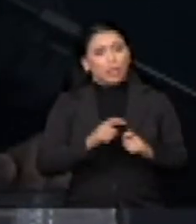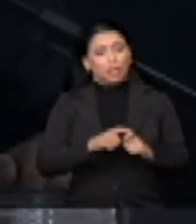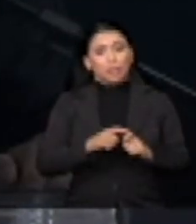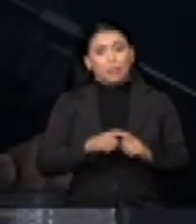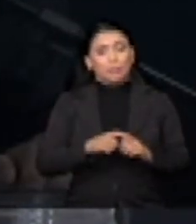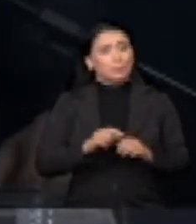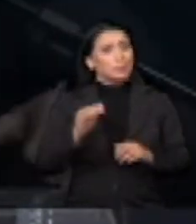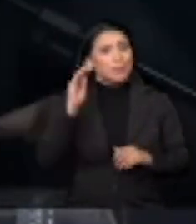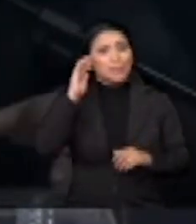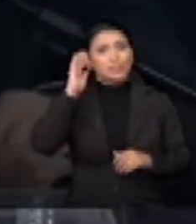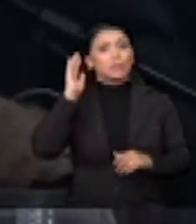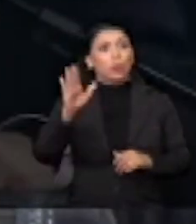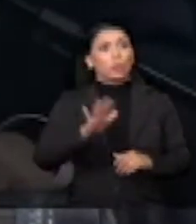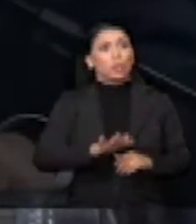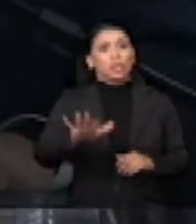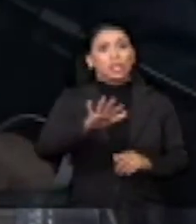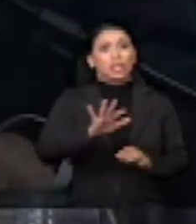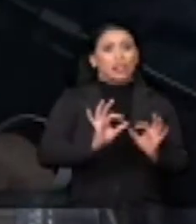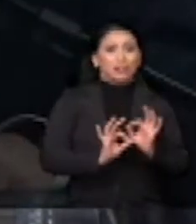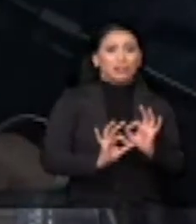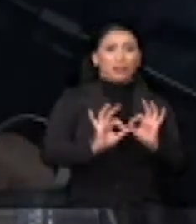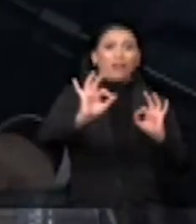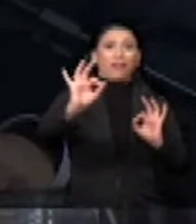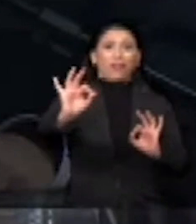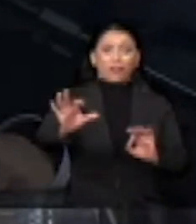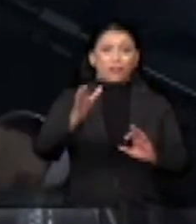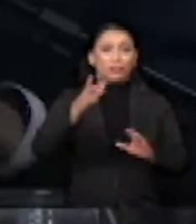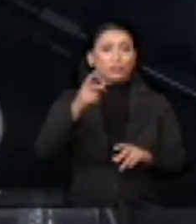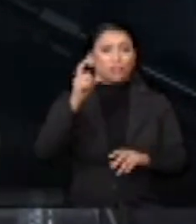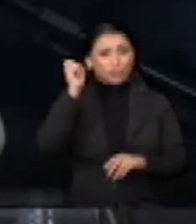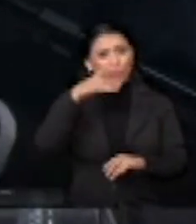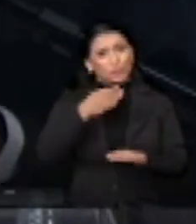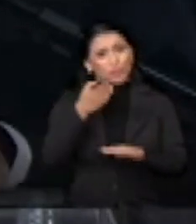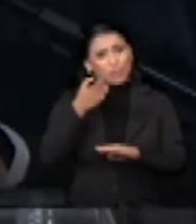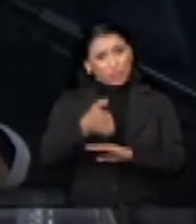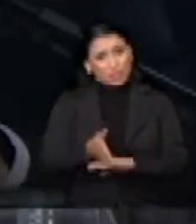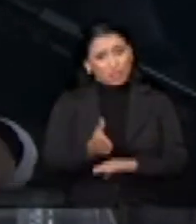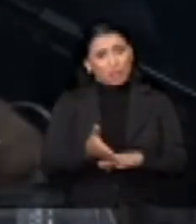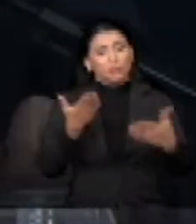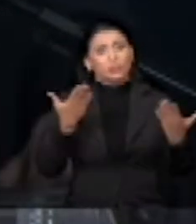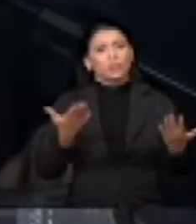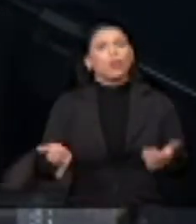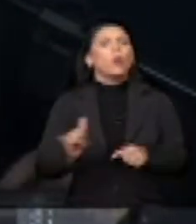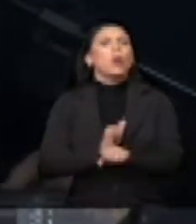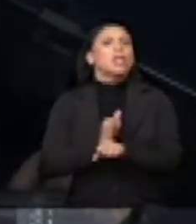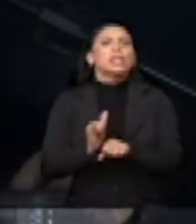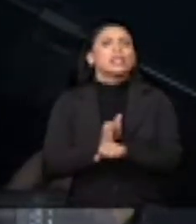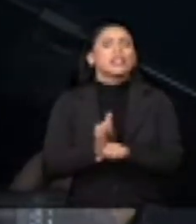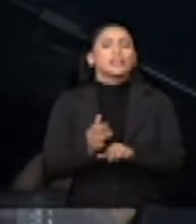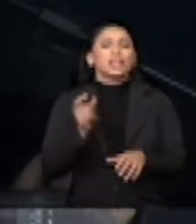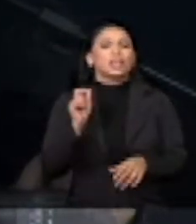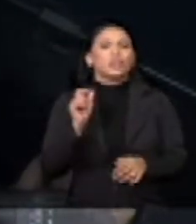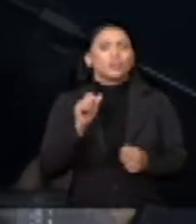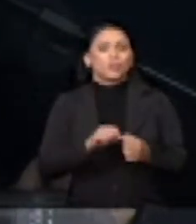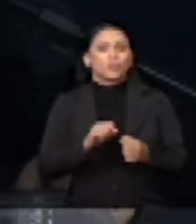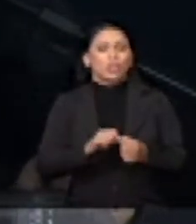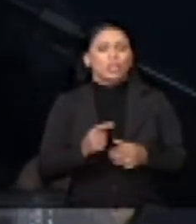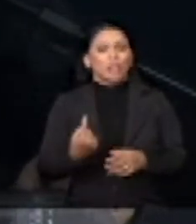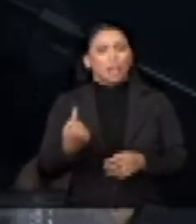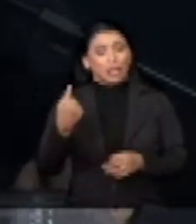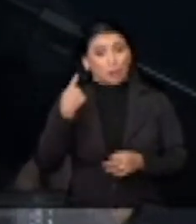acesso diante desse problema Qual foi a estratégia adotada naquela ocasião